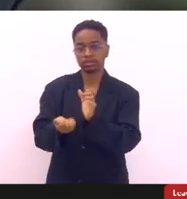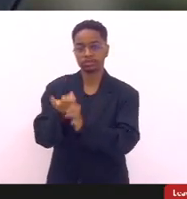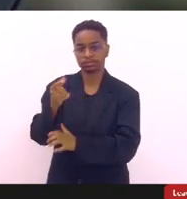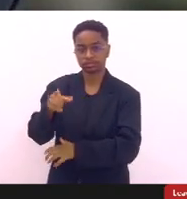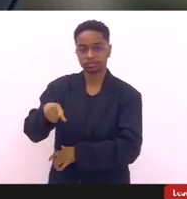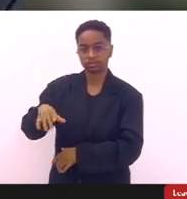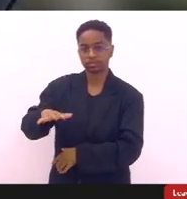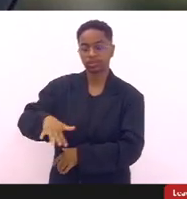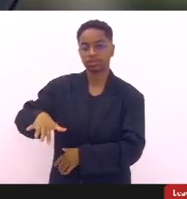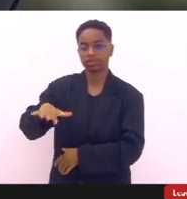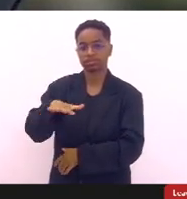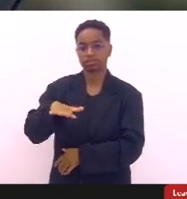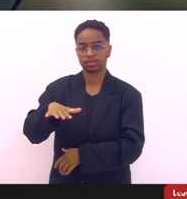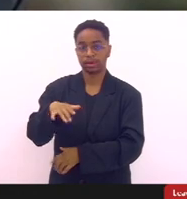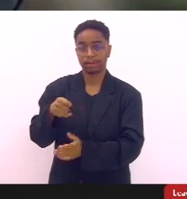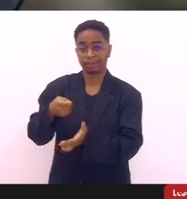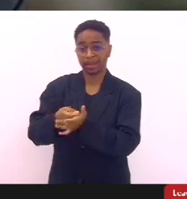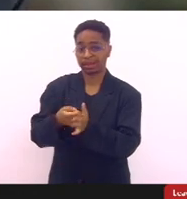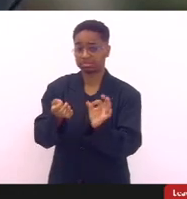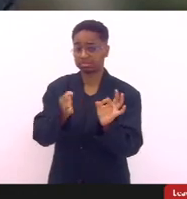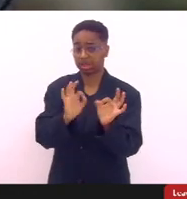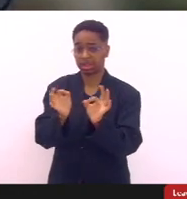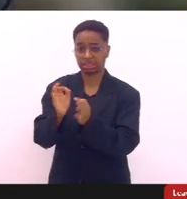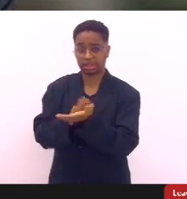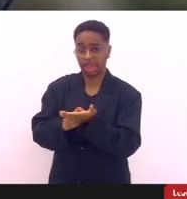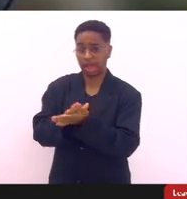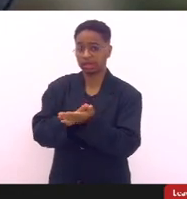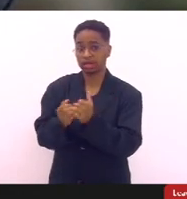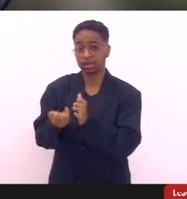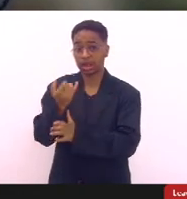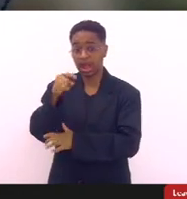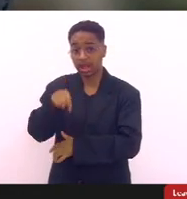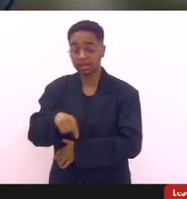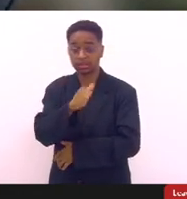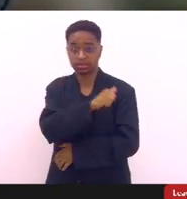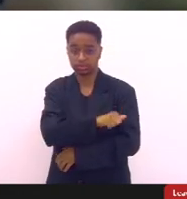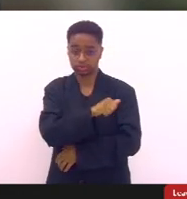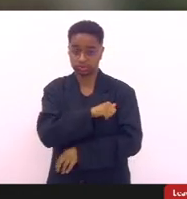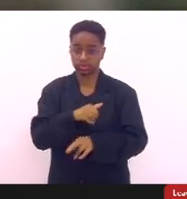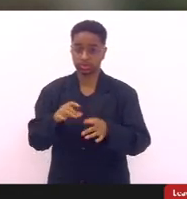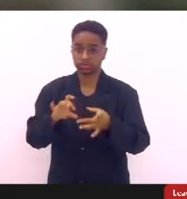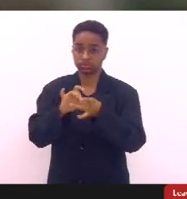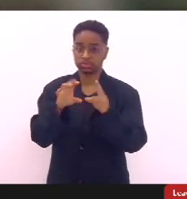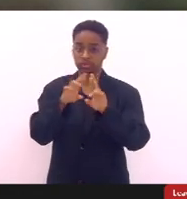que são de custo zero, desenvolvidos no Rio de Janeiro, pela UFRJ,